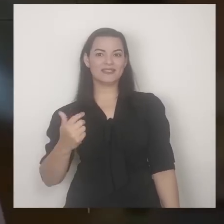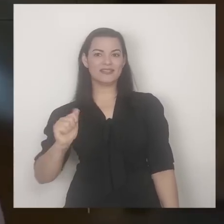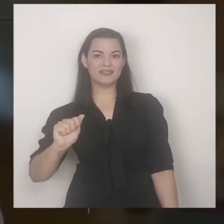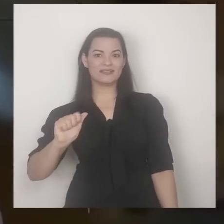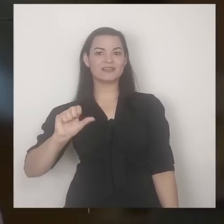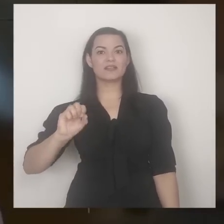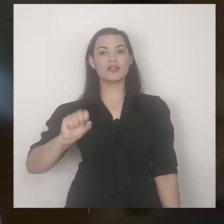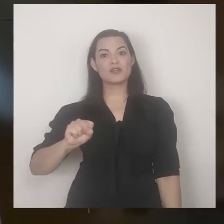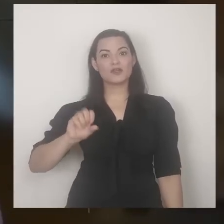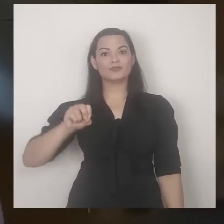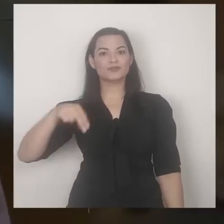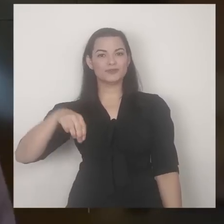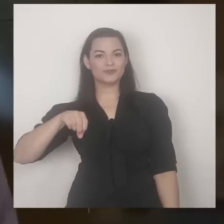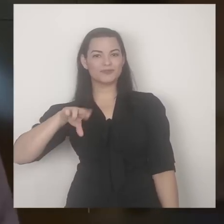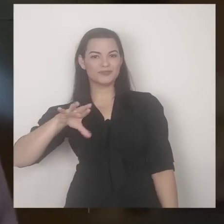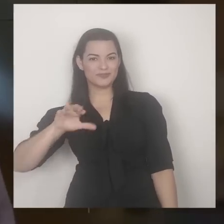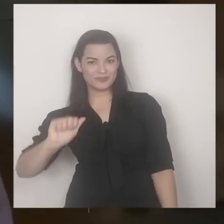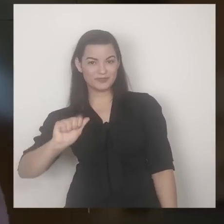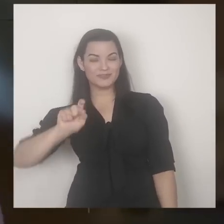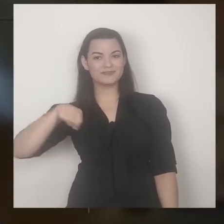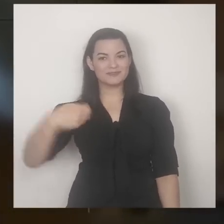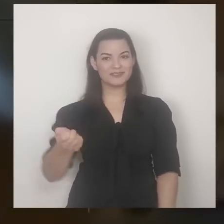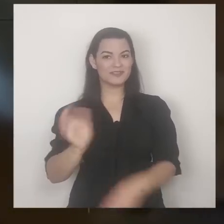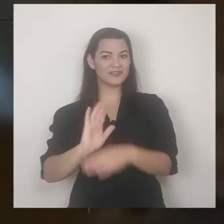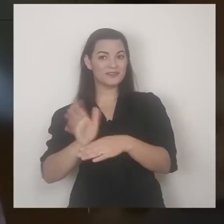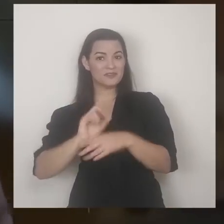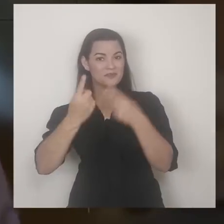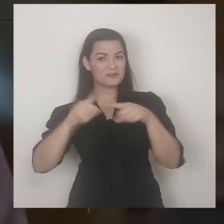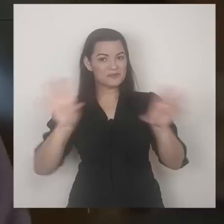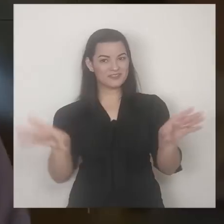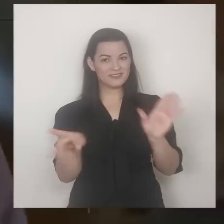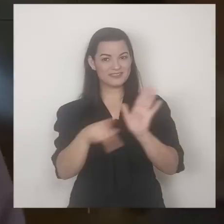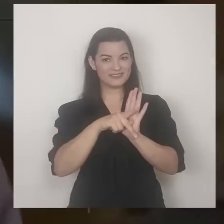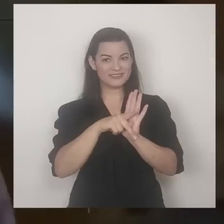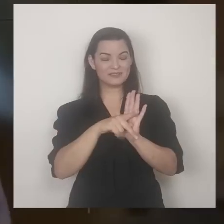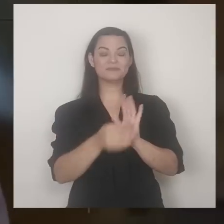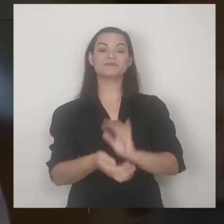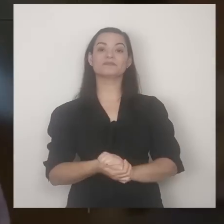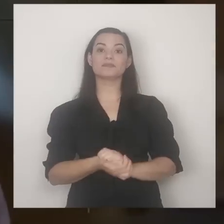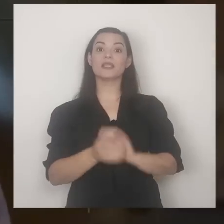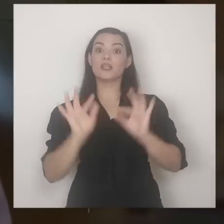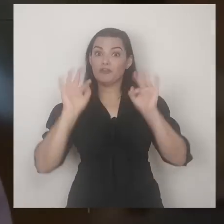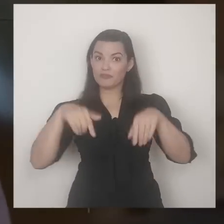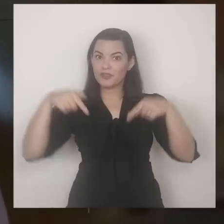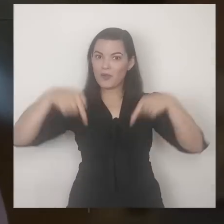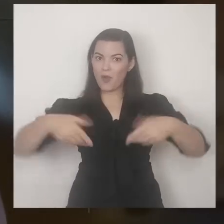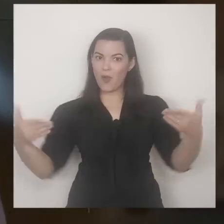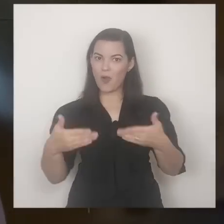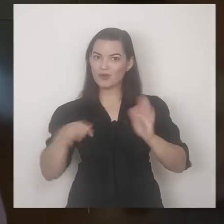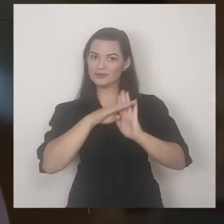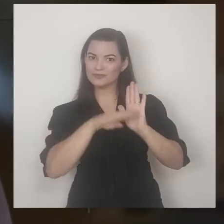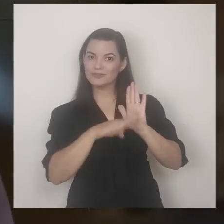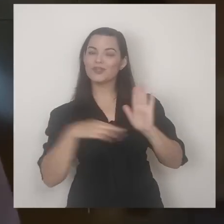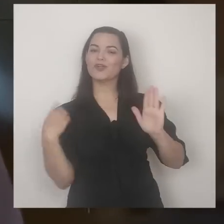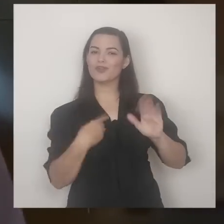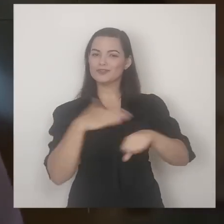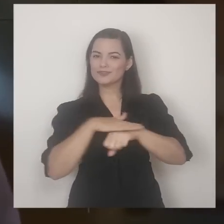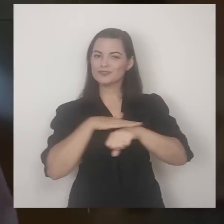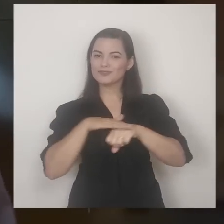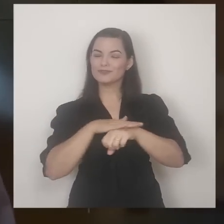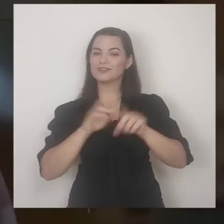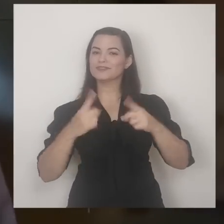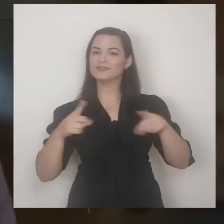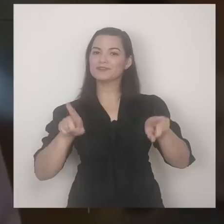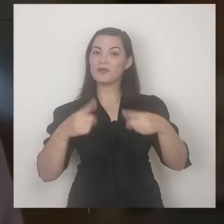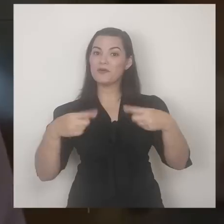fazendo um aviso. No final desse programa, vamos conversar sobre a trilha sonora nos games. Isso mesmo, então fiquem até o